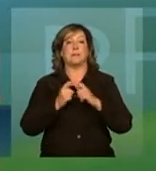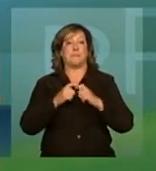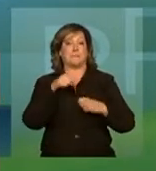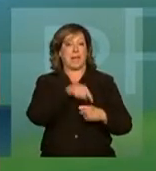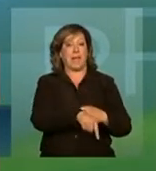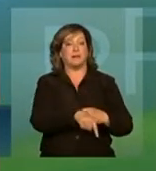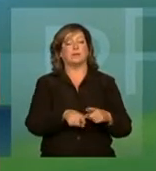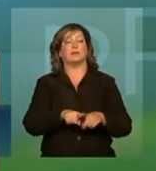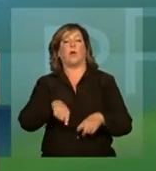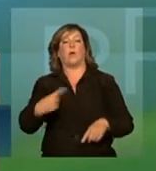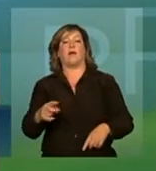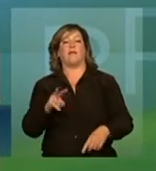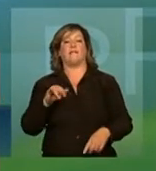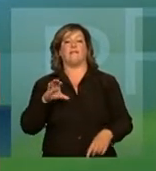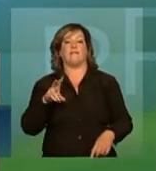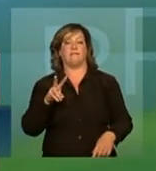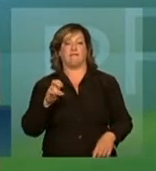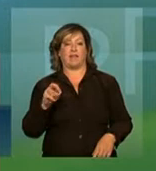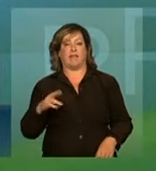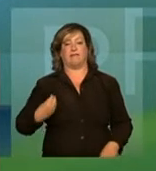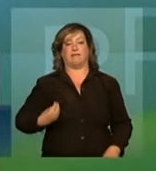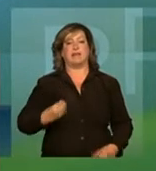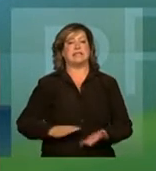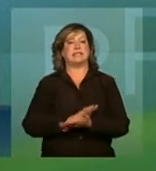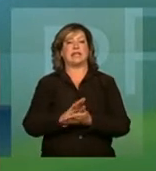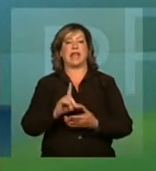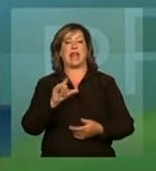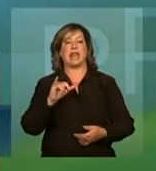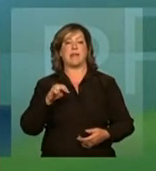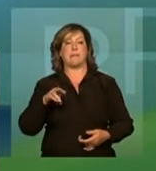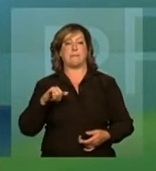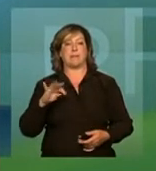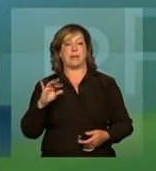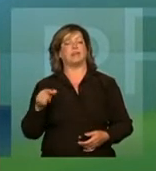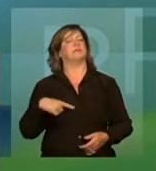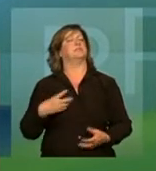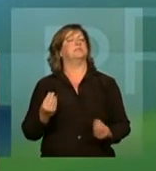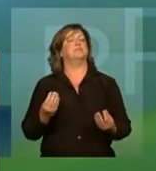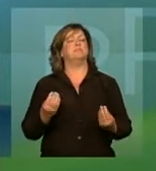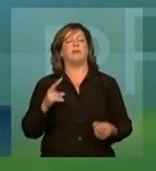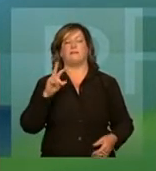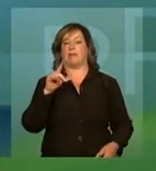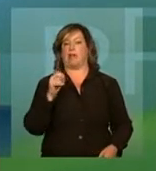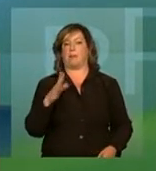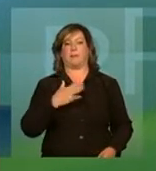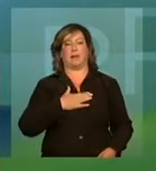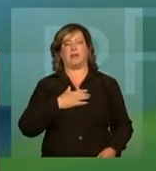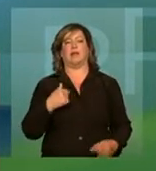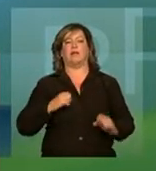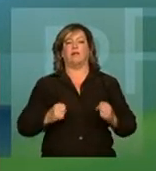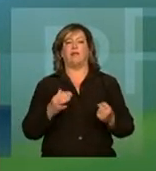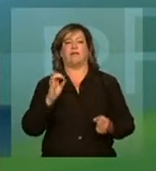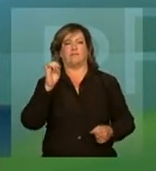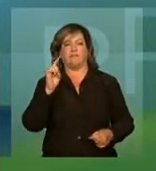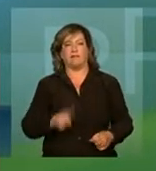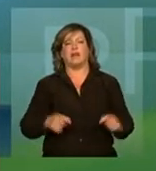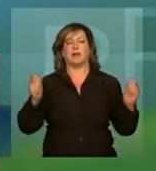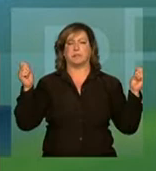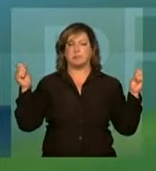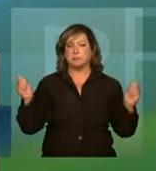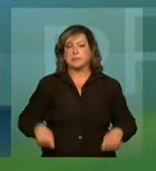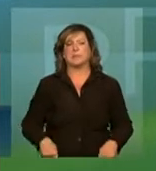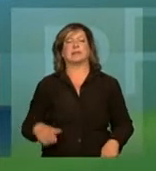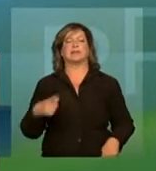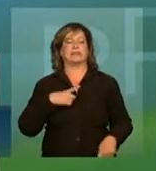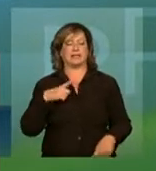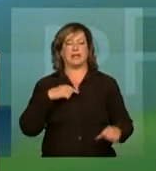e o Viver Sem Limites, significaram muito para mim. Foram momentos de emoção que fortaleceram minha fé na capacidade que